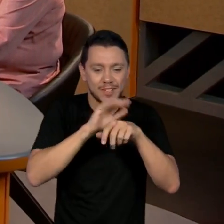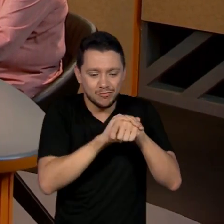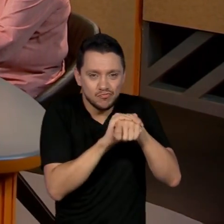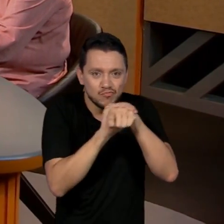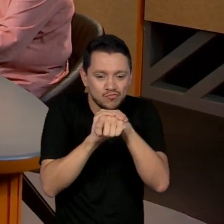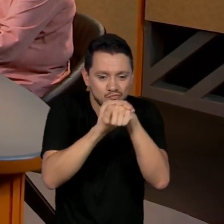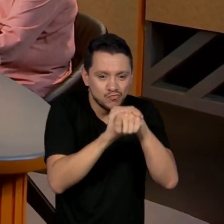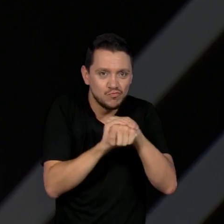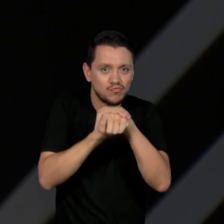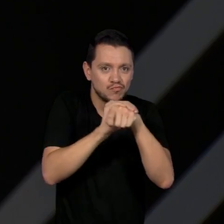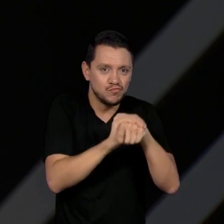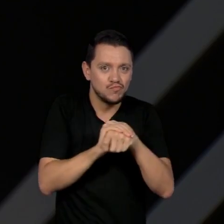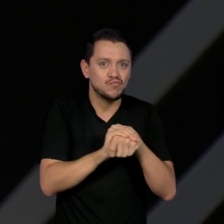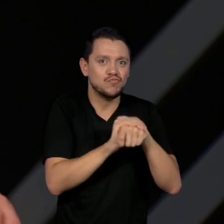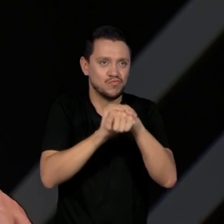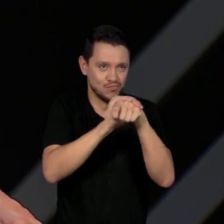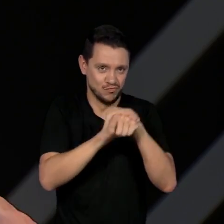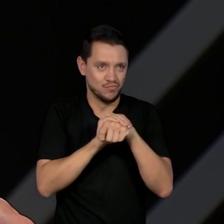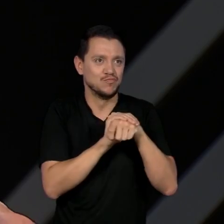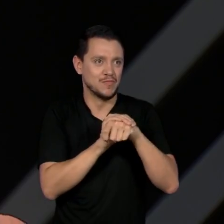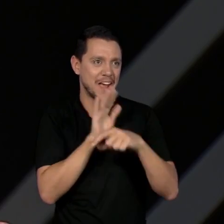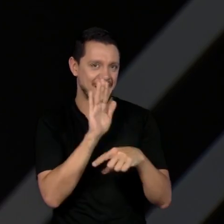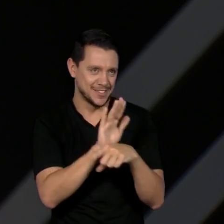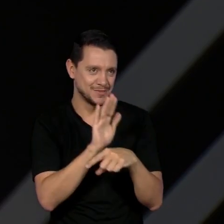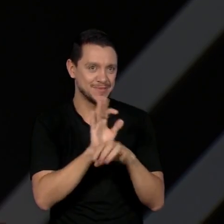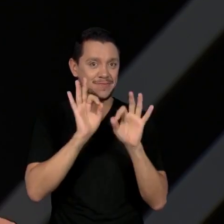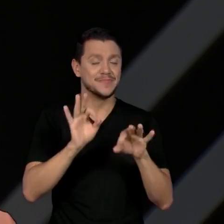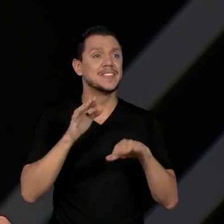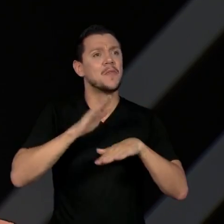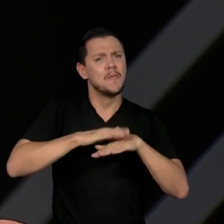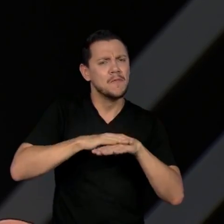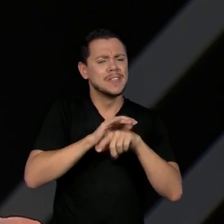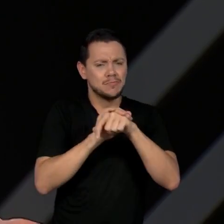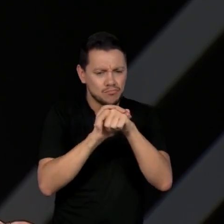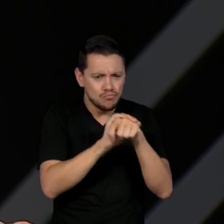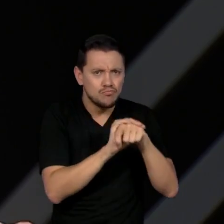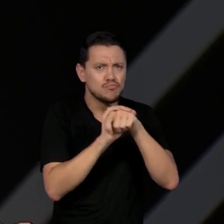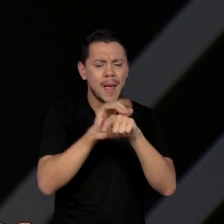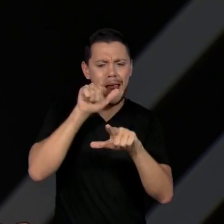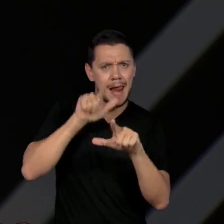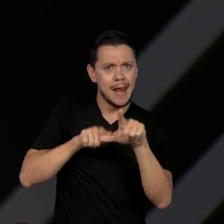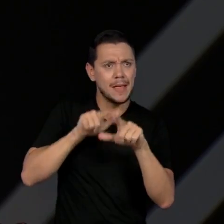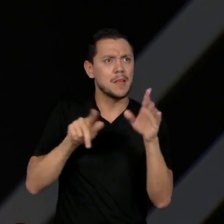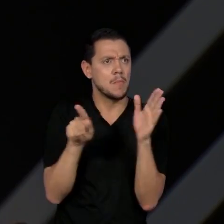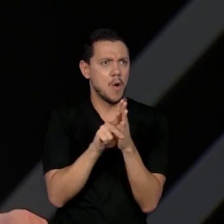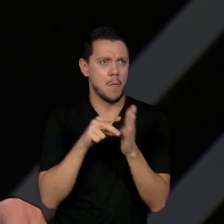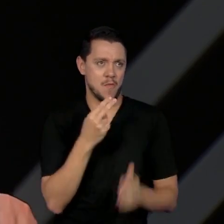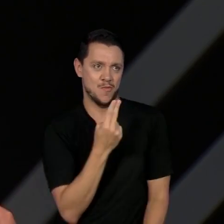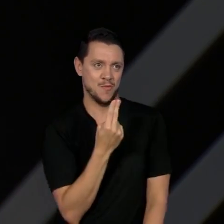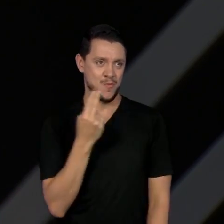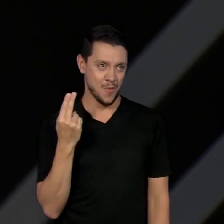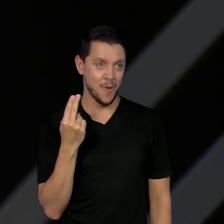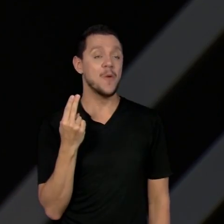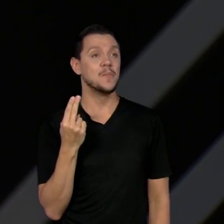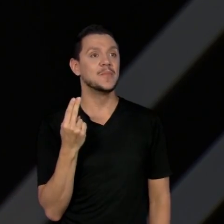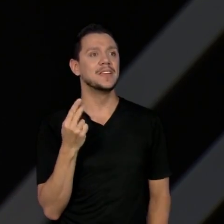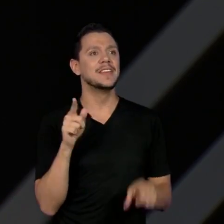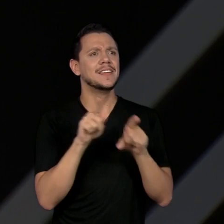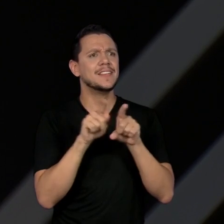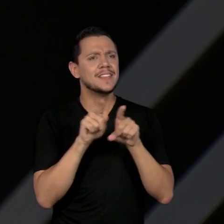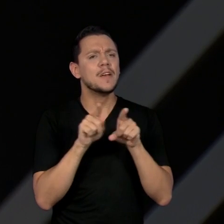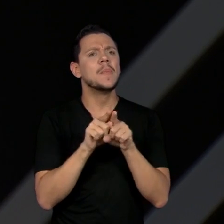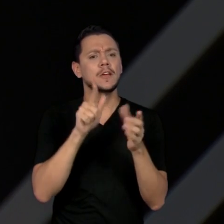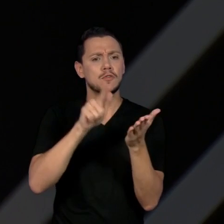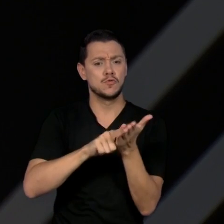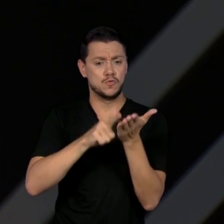criança a escrever. Então, com esse desenho das letras do meu nome e retalhos